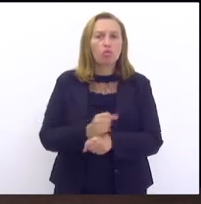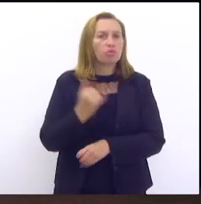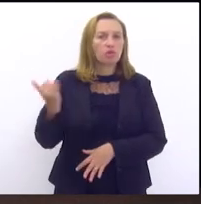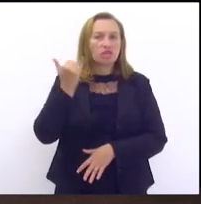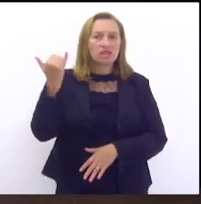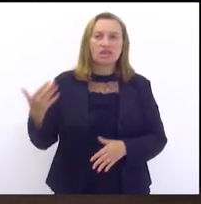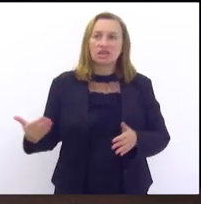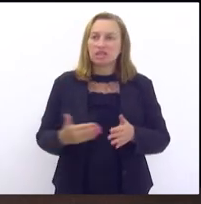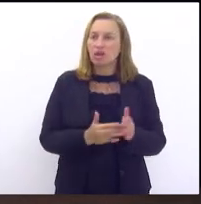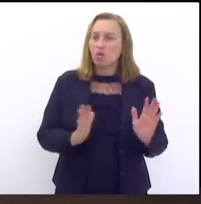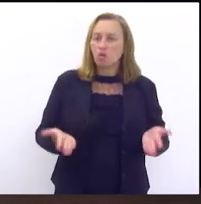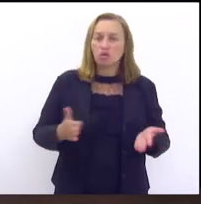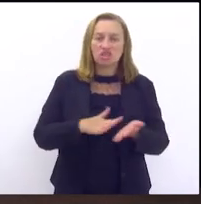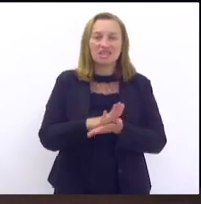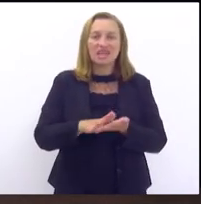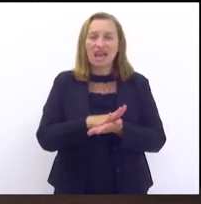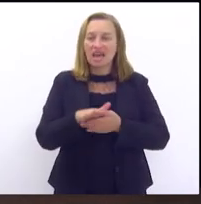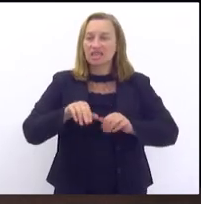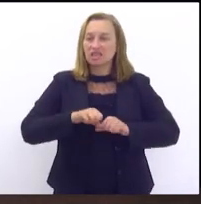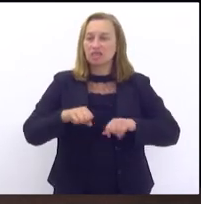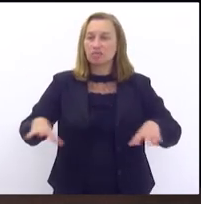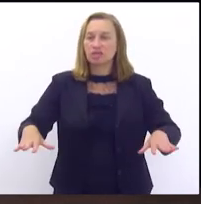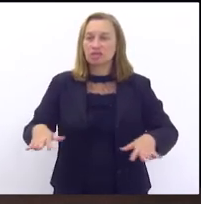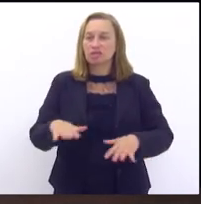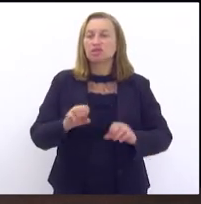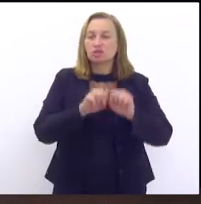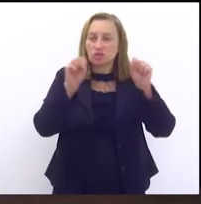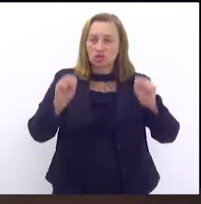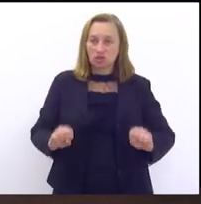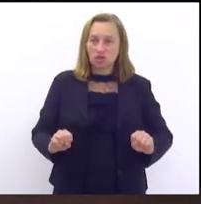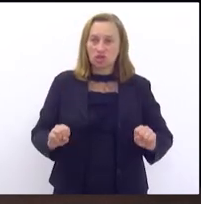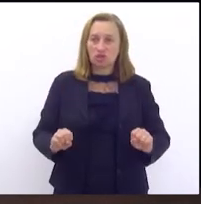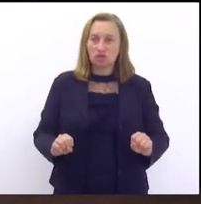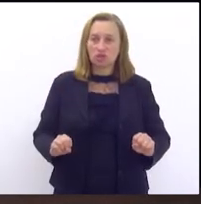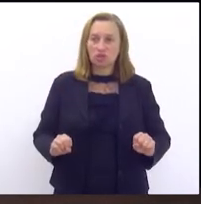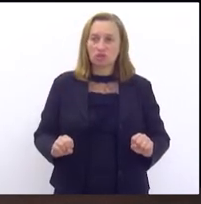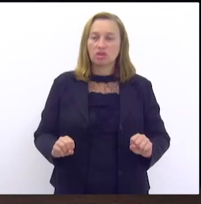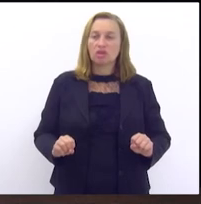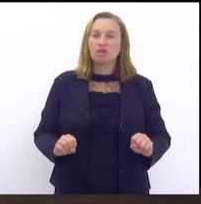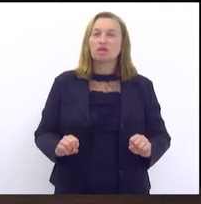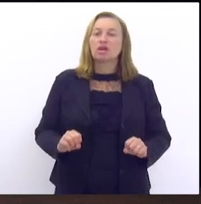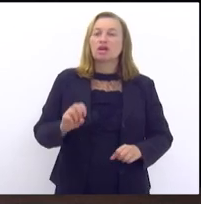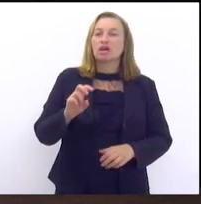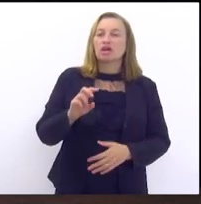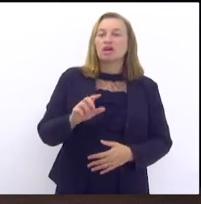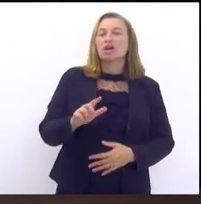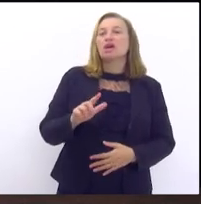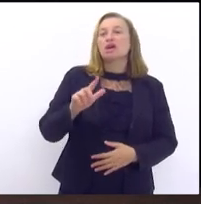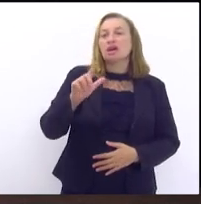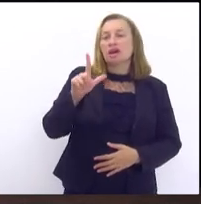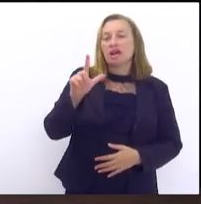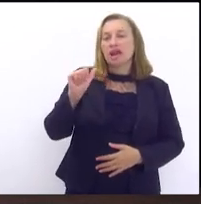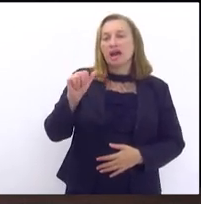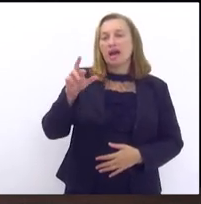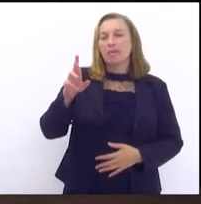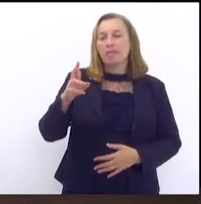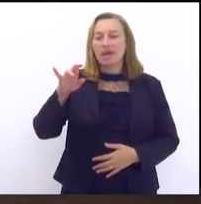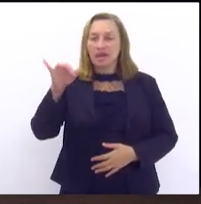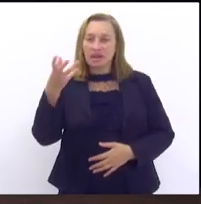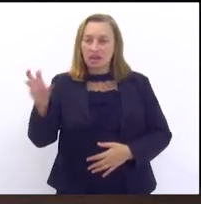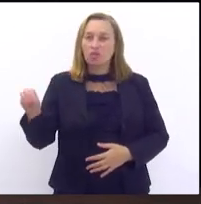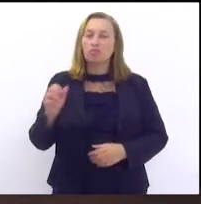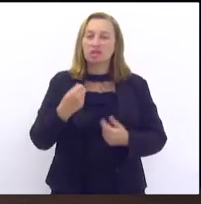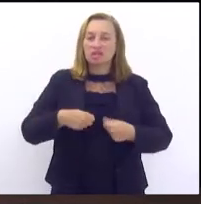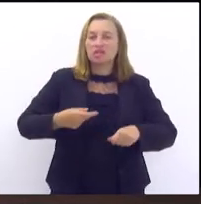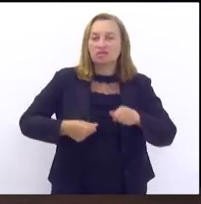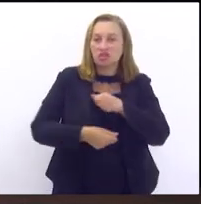cá, nada de ampliação do sistema lá da elevatória do Lameirão. E que precisa ter investimento para que a gente